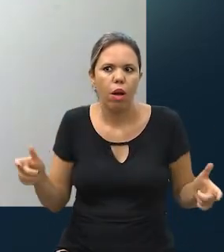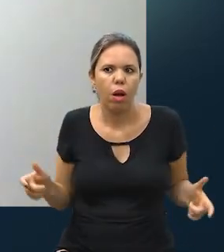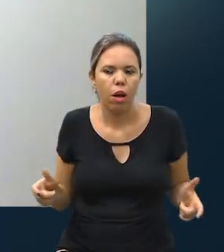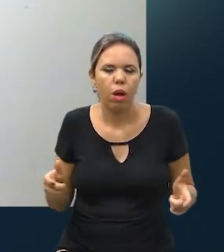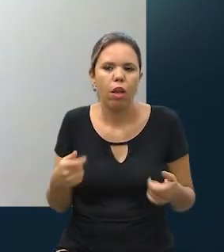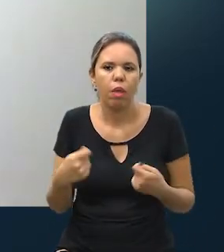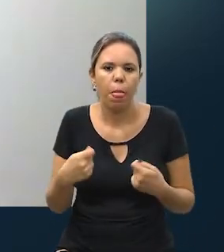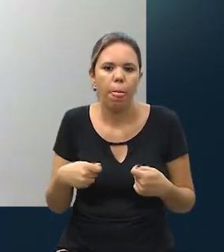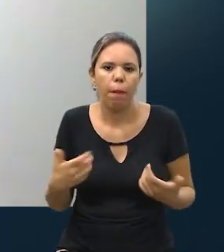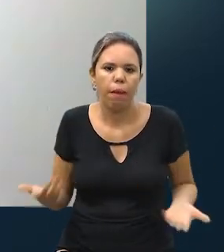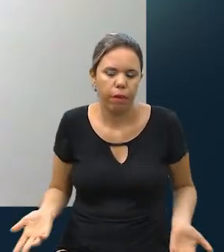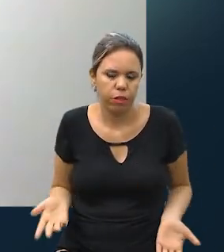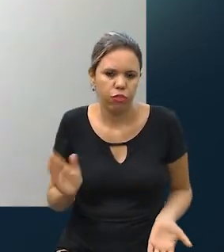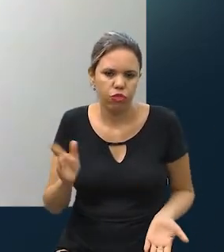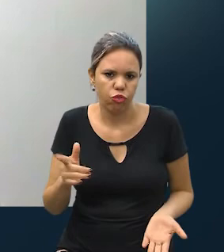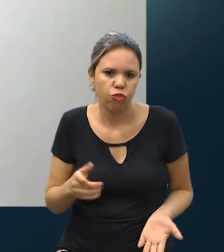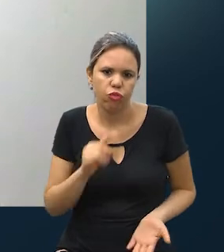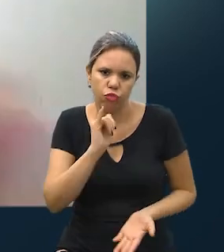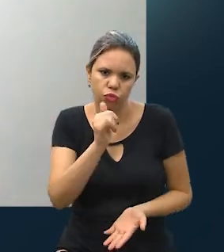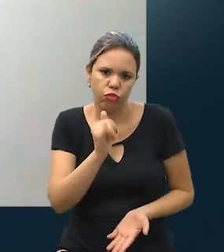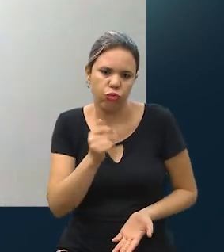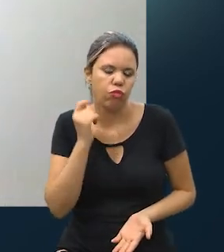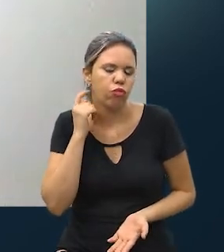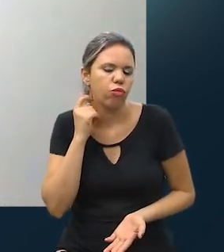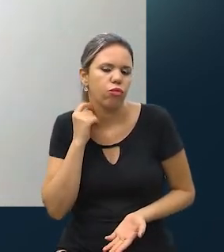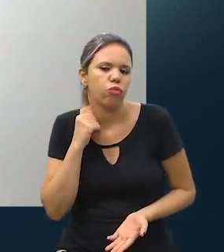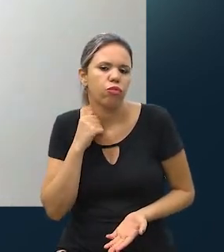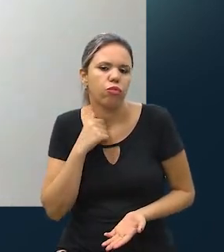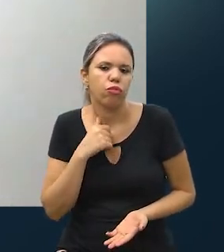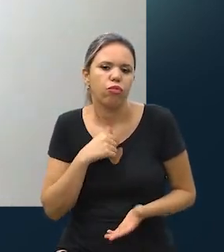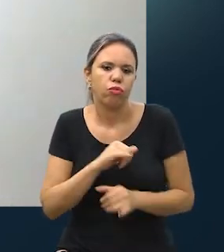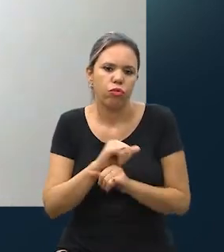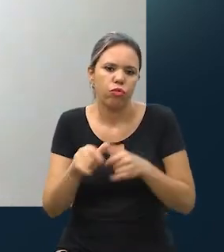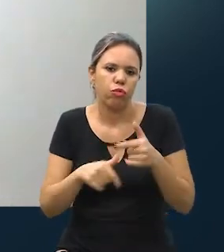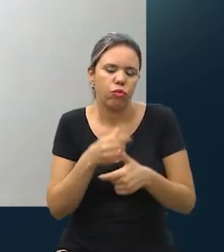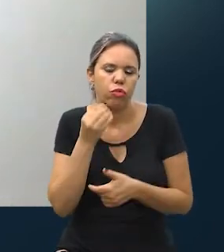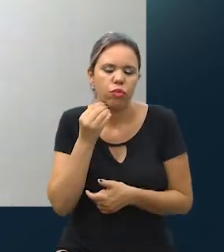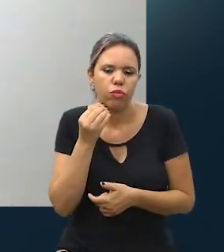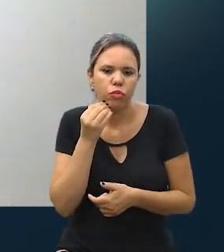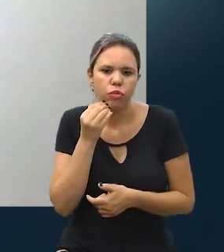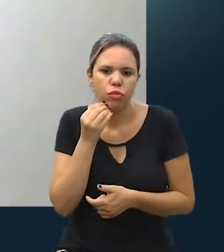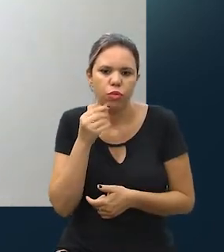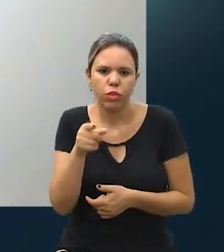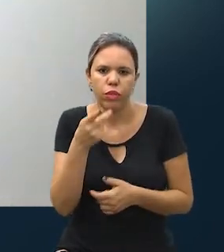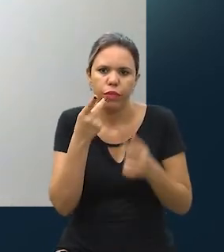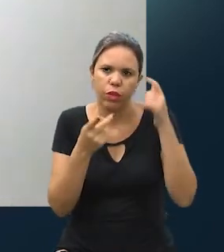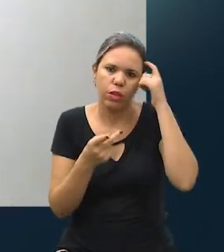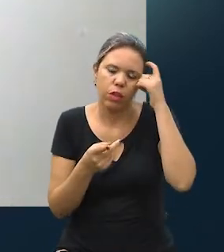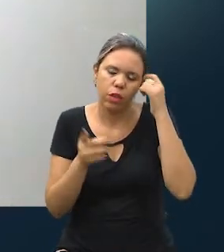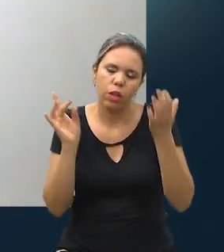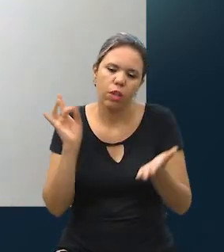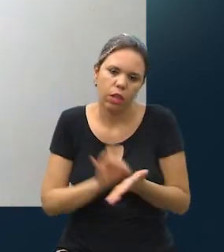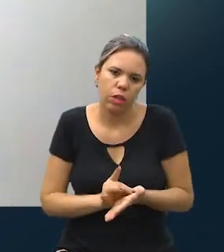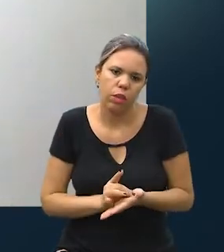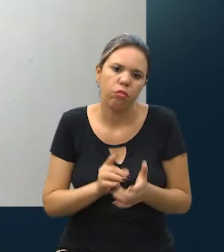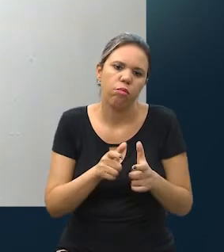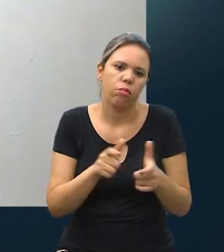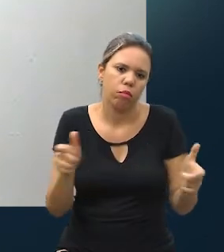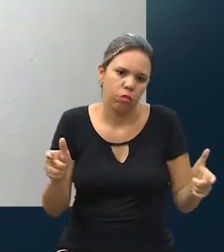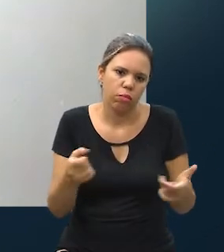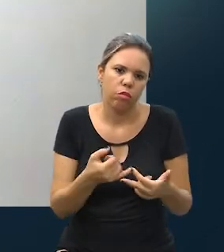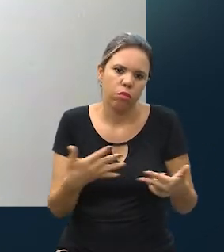maiores demandas, né? Que já dá um toque, já direciona aí o mercado. E essas demandas que você falou realmente são